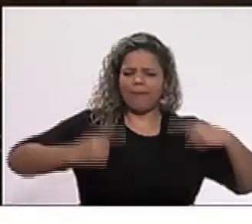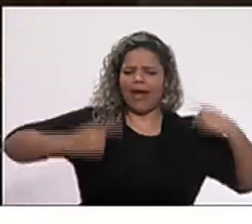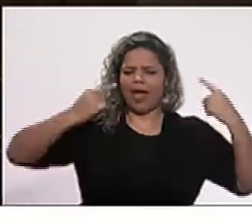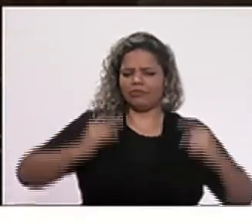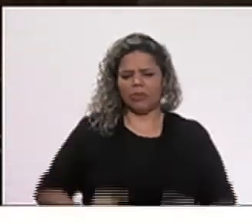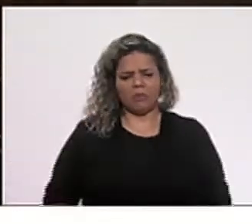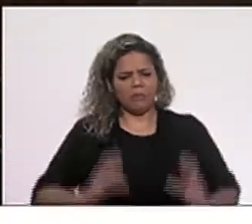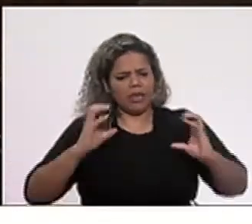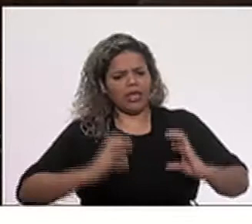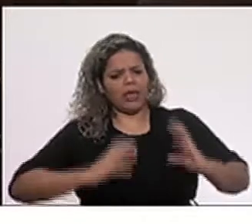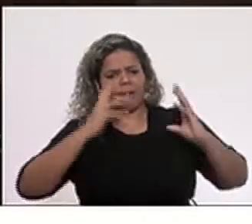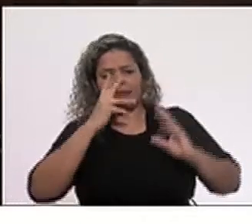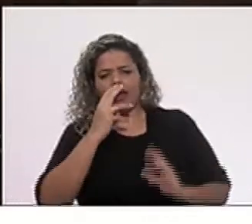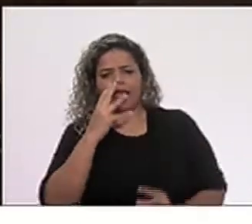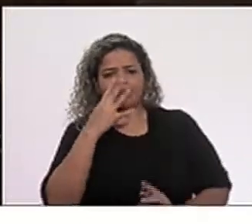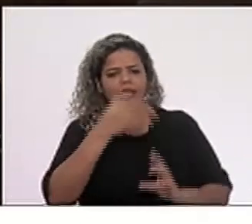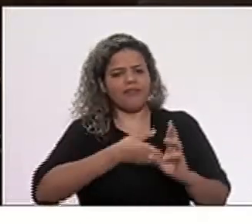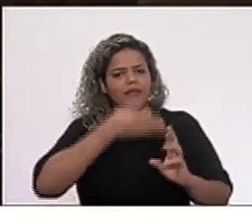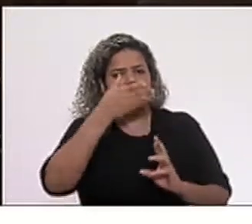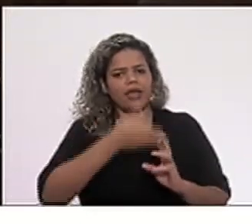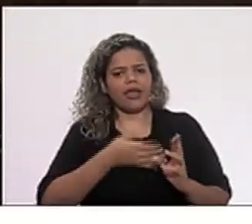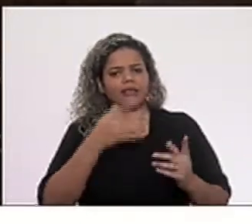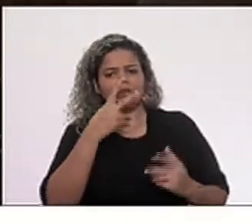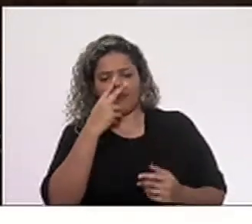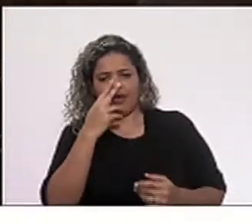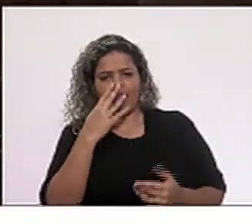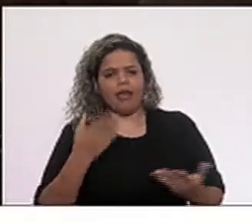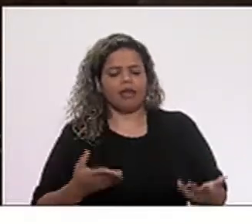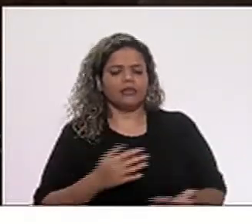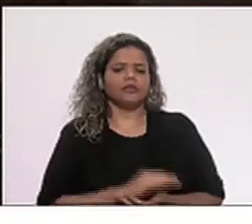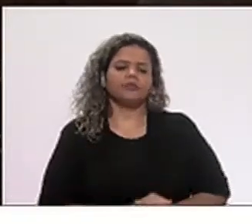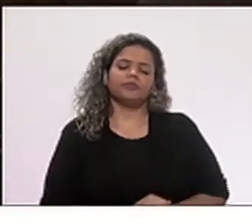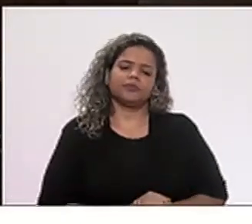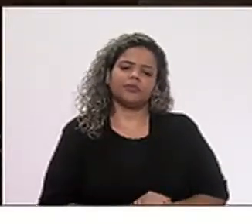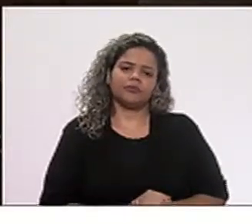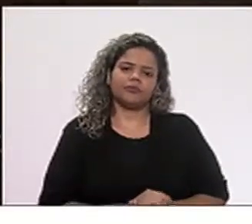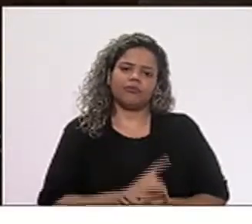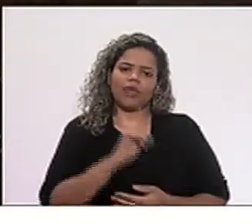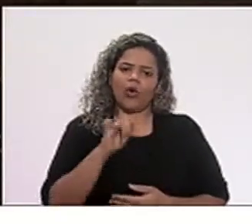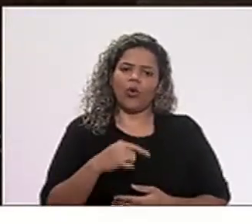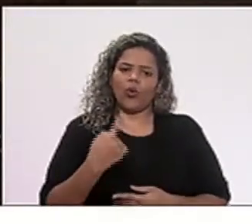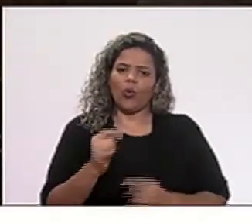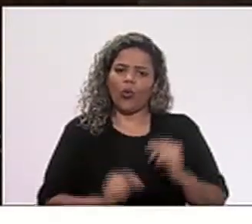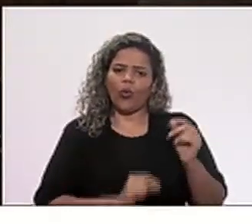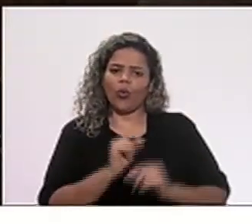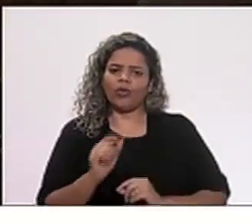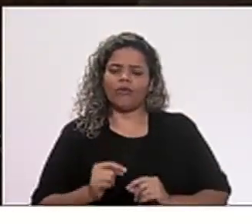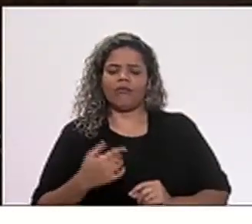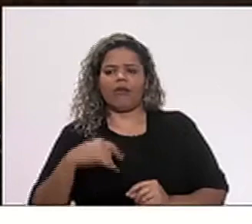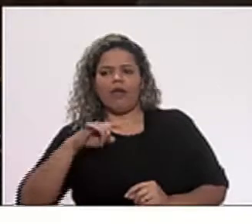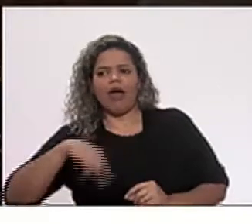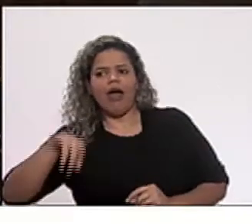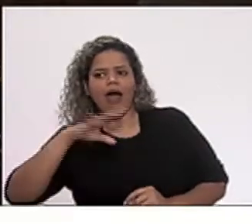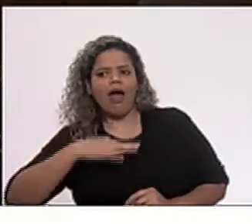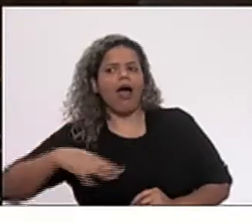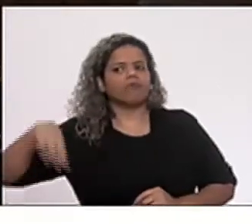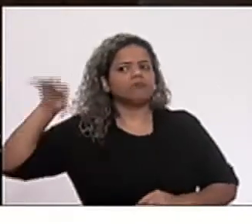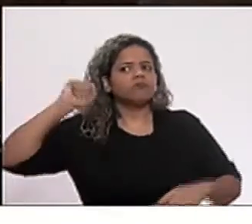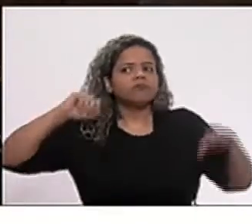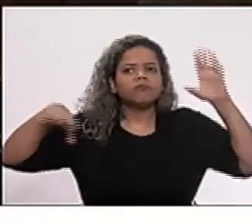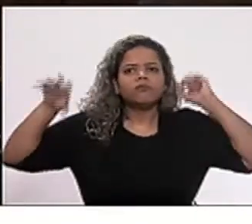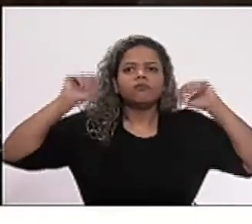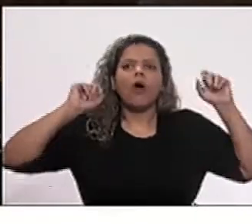tendo como referência exatamente isto, quer dizer, aquilo que a gente ouve lá fora,